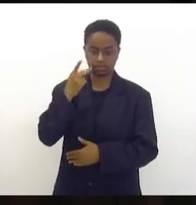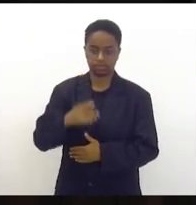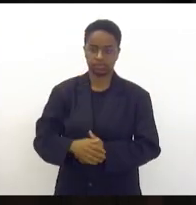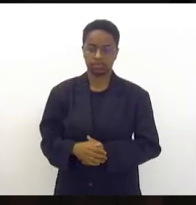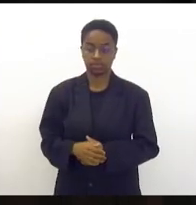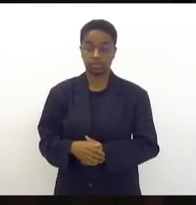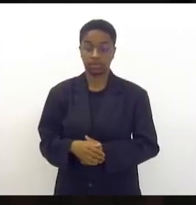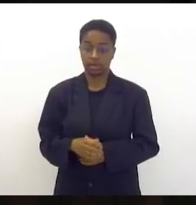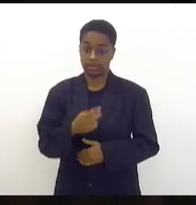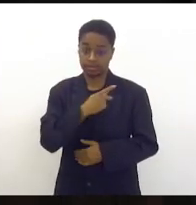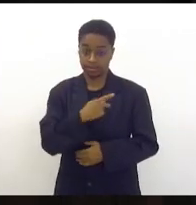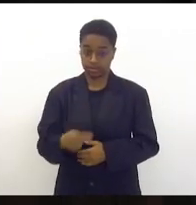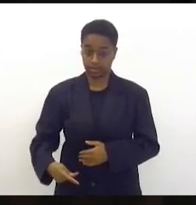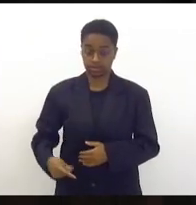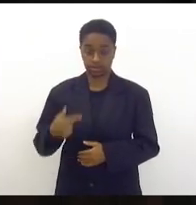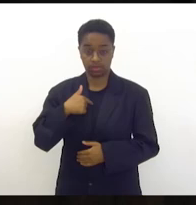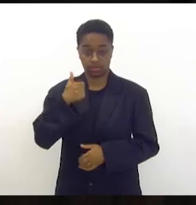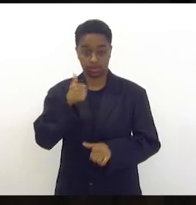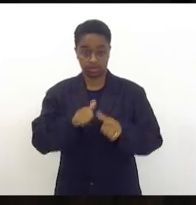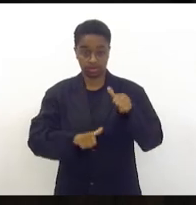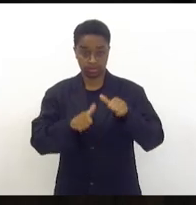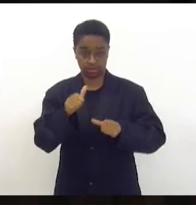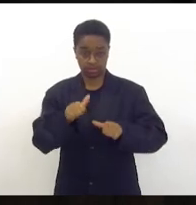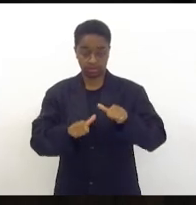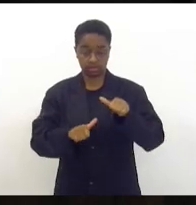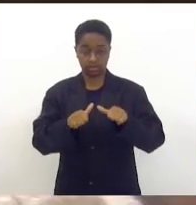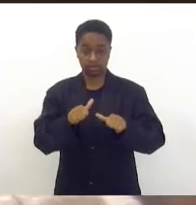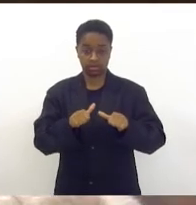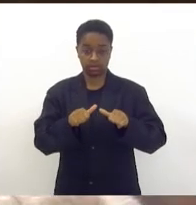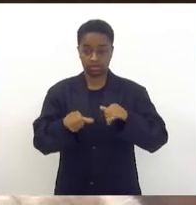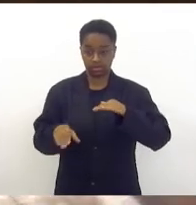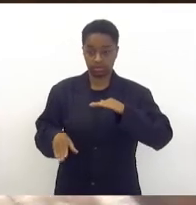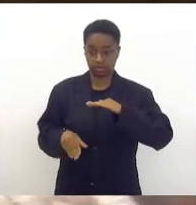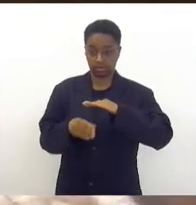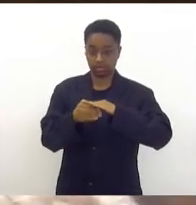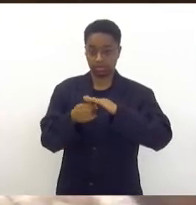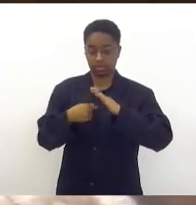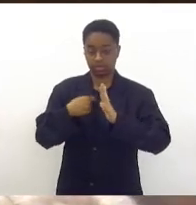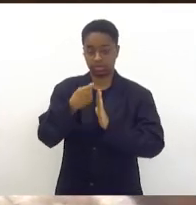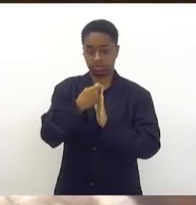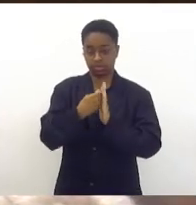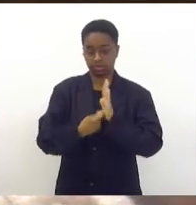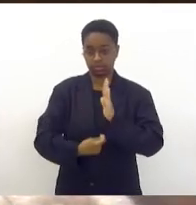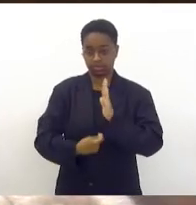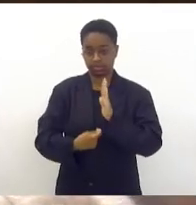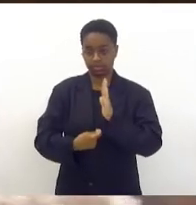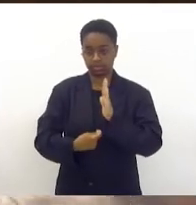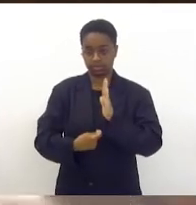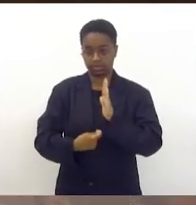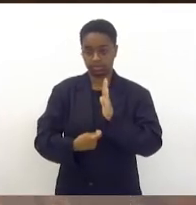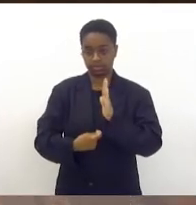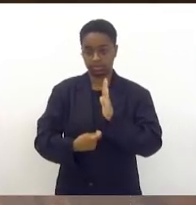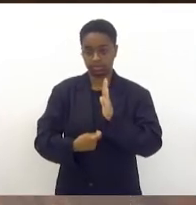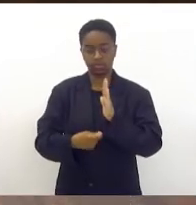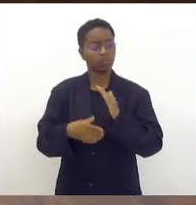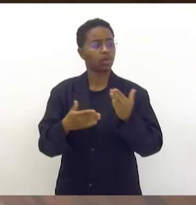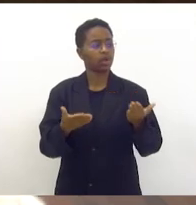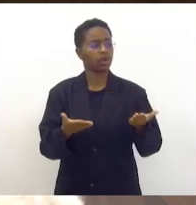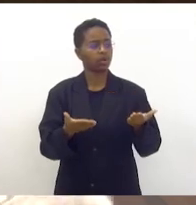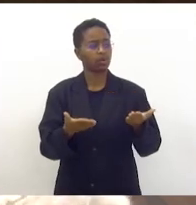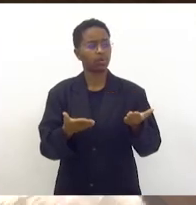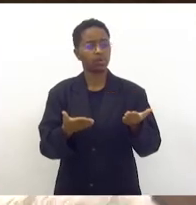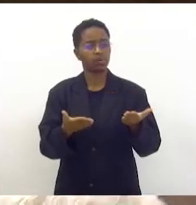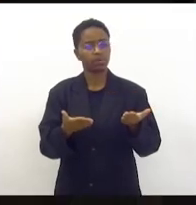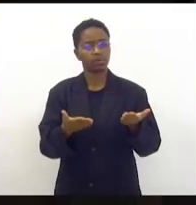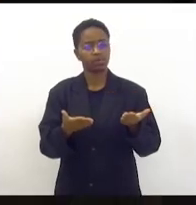estive verificando aqui que a emenda que produzi... Ela de qual, é uma... deputado? Desculpa. Estou só voltando